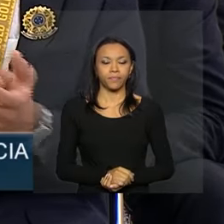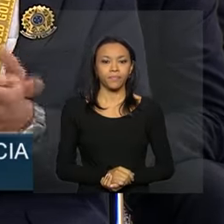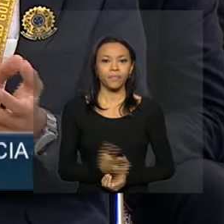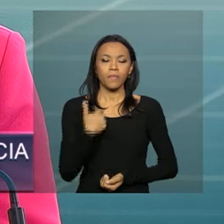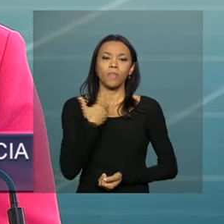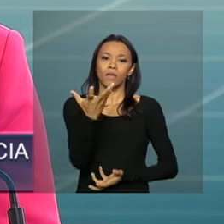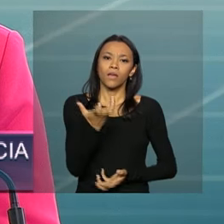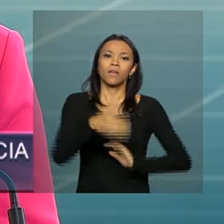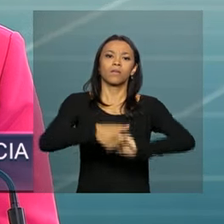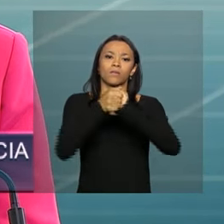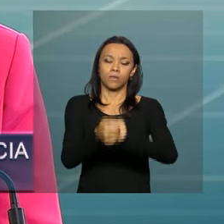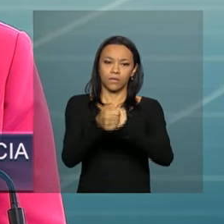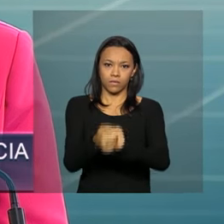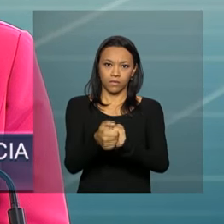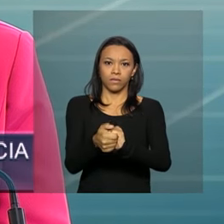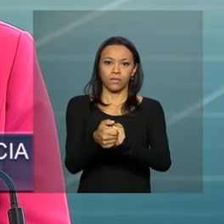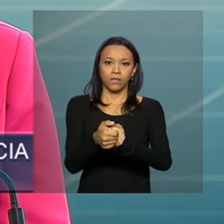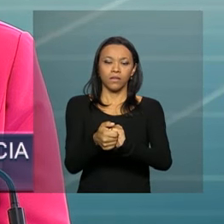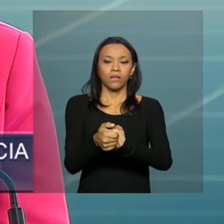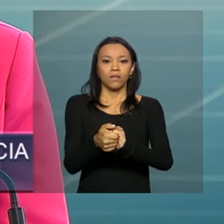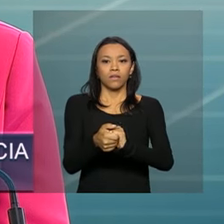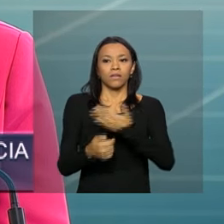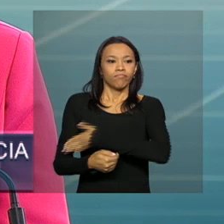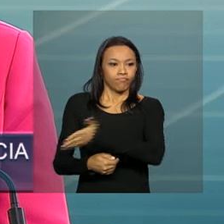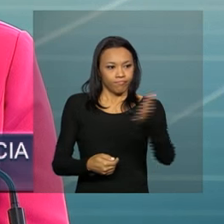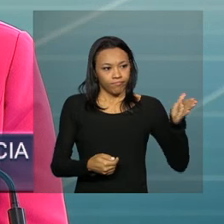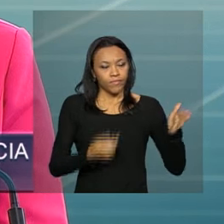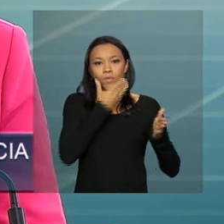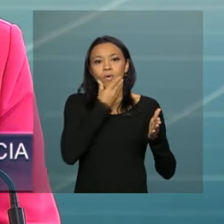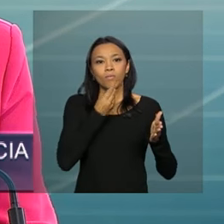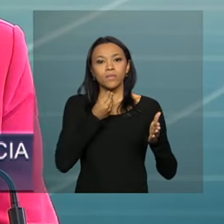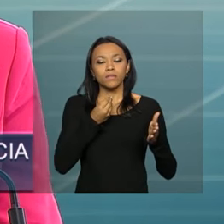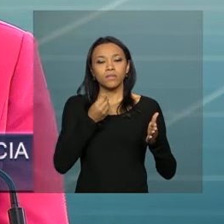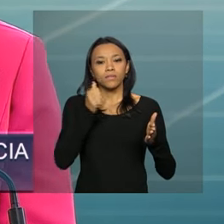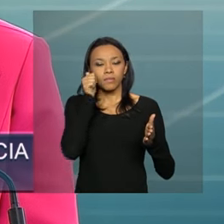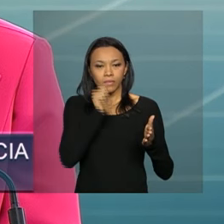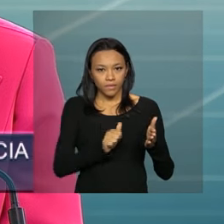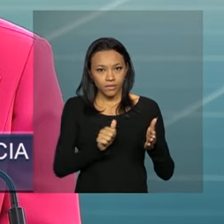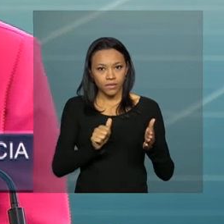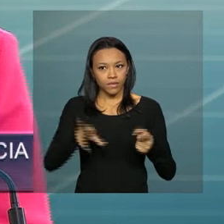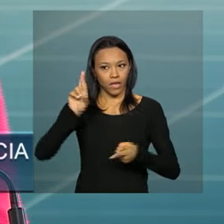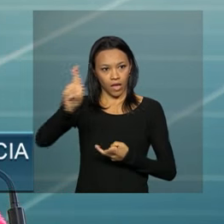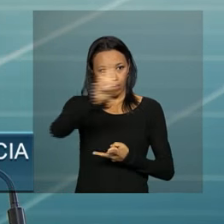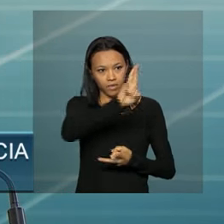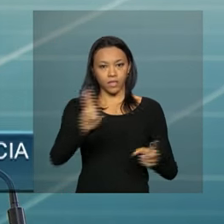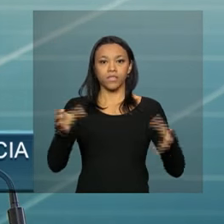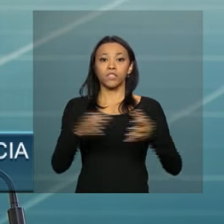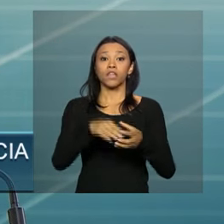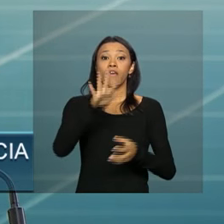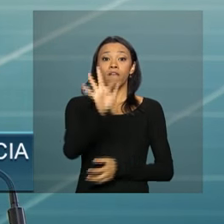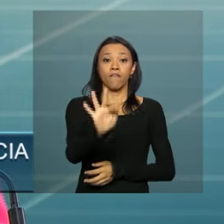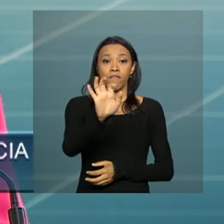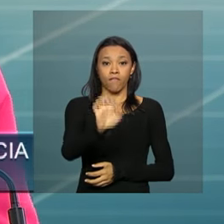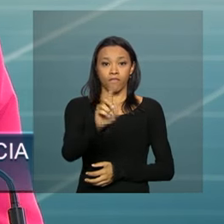Quero cumprimentar as senhoras e os senhores representantes das federações, das